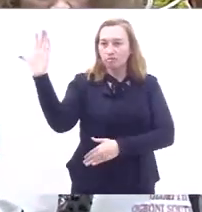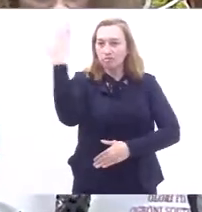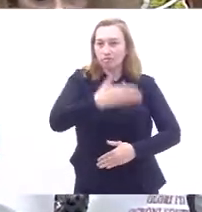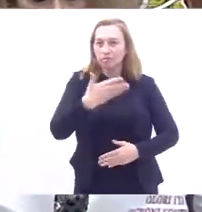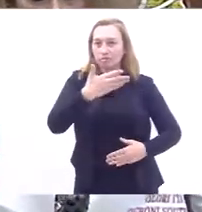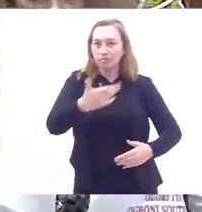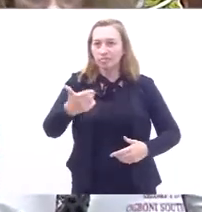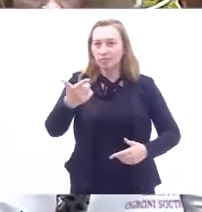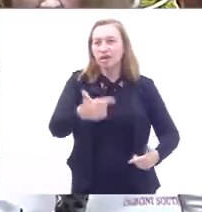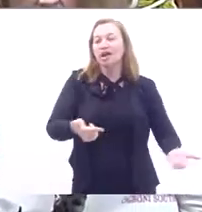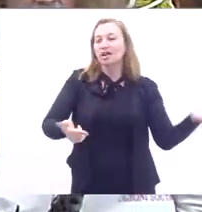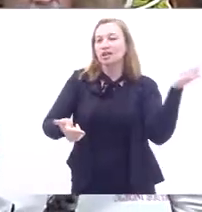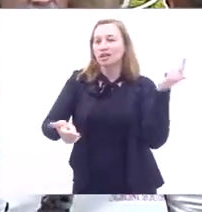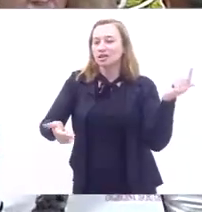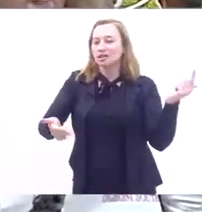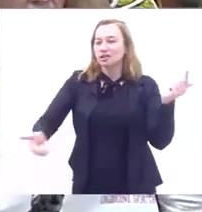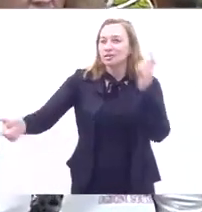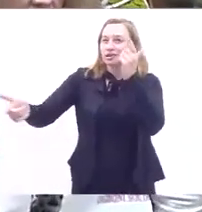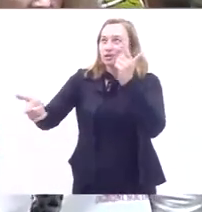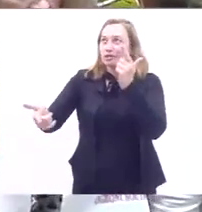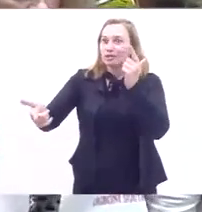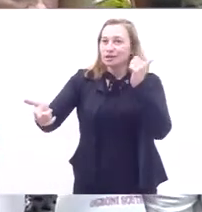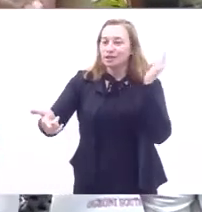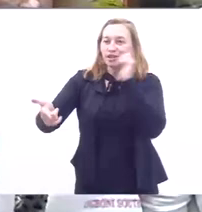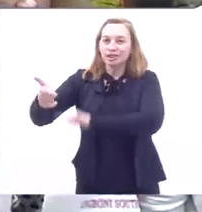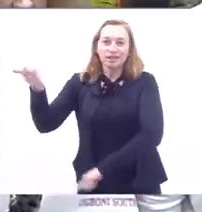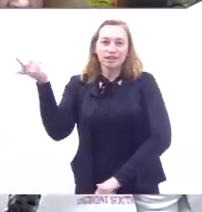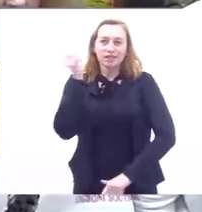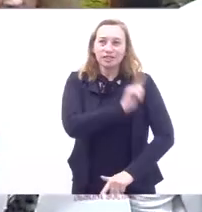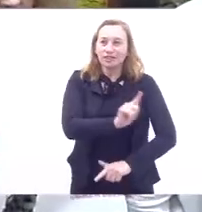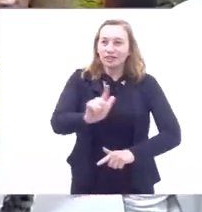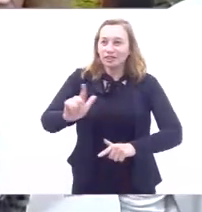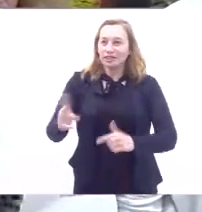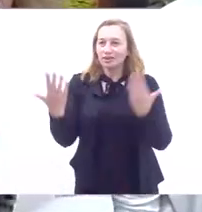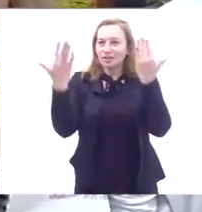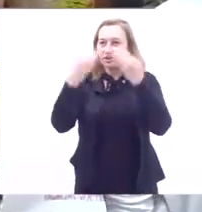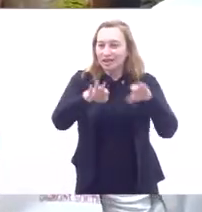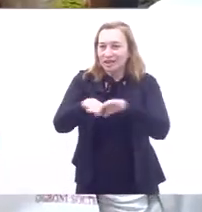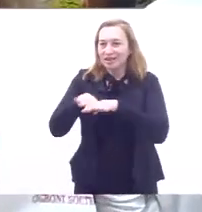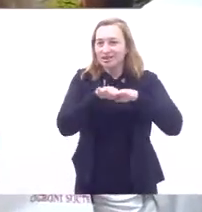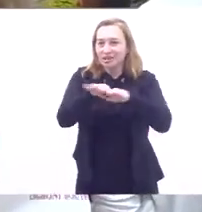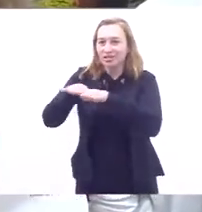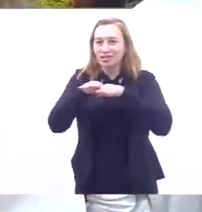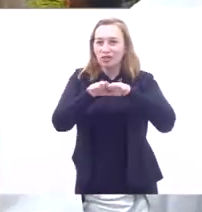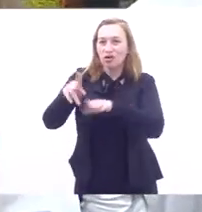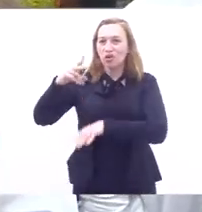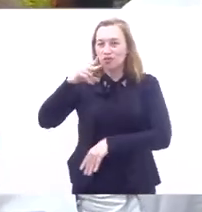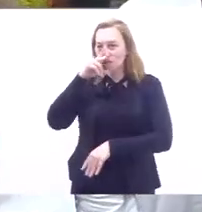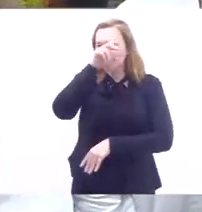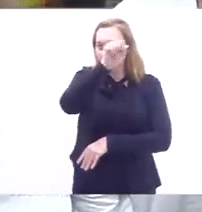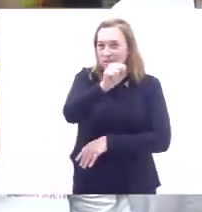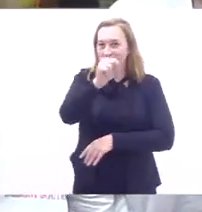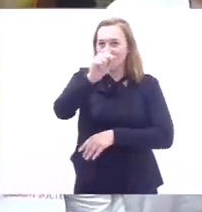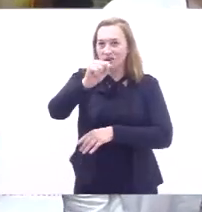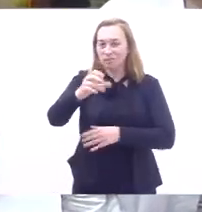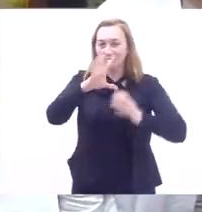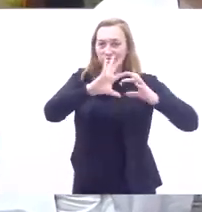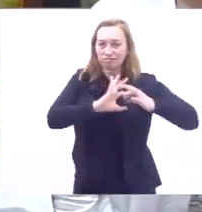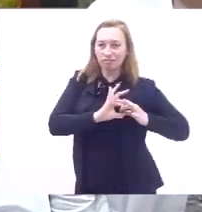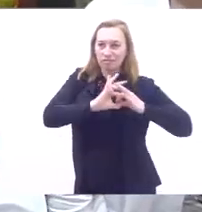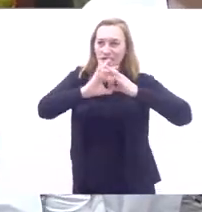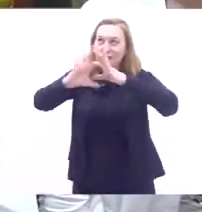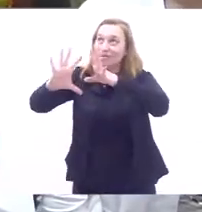penhor dessa igualdade, conseguimos conquistar com braço forte. Em teu